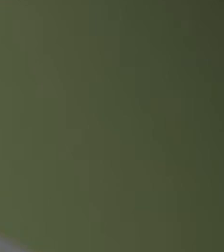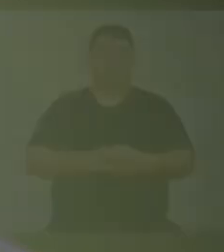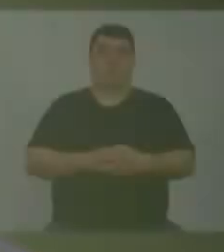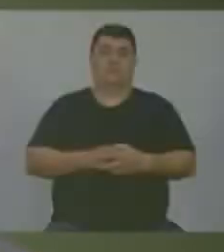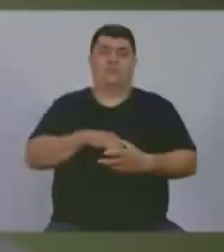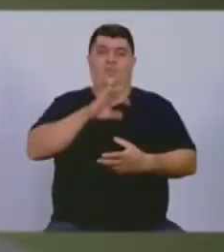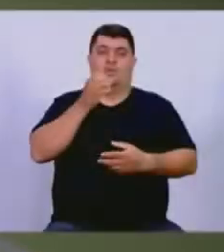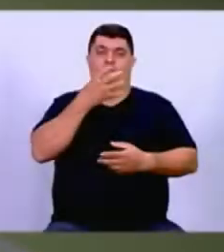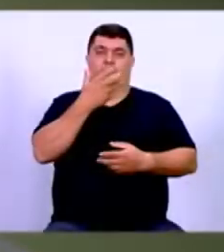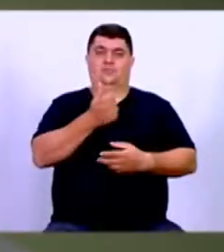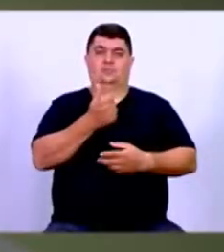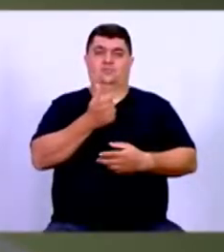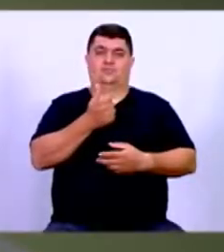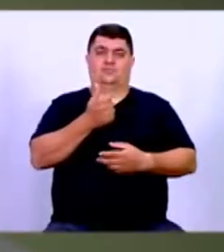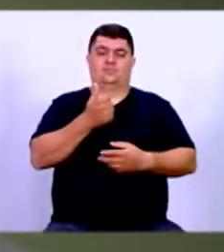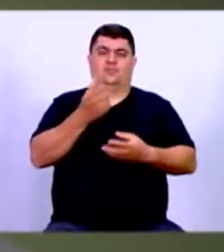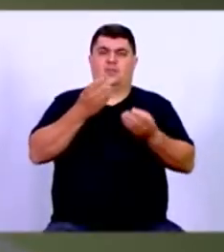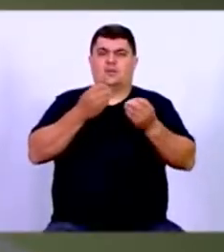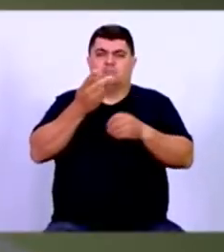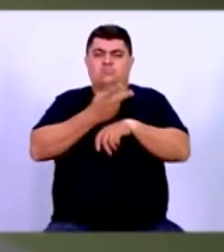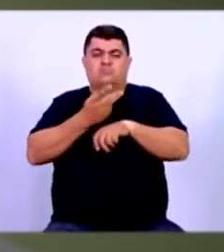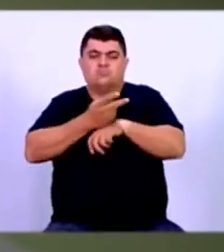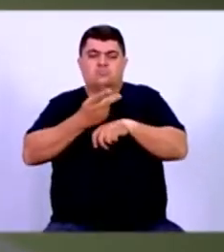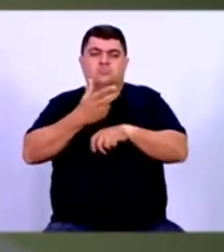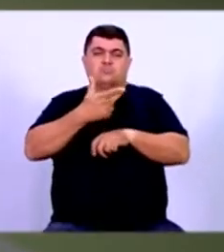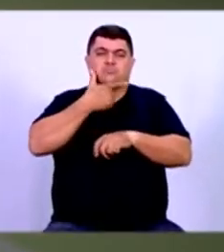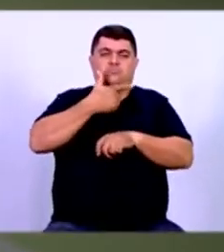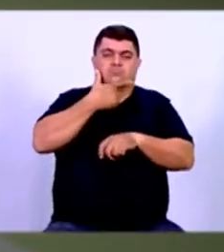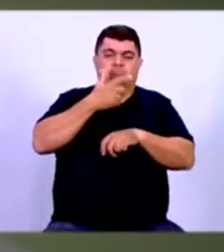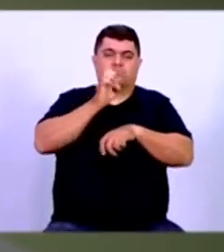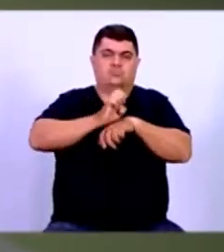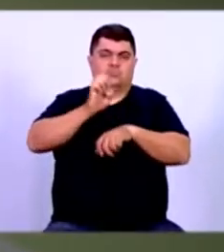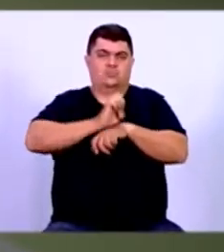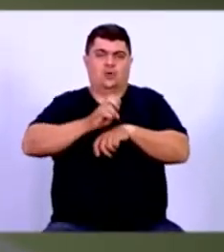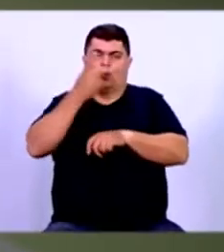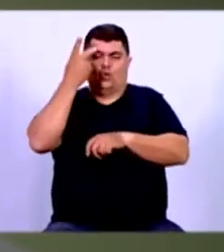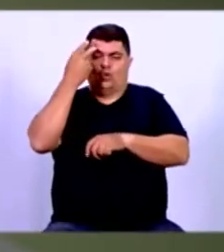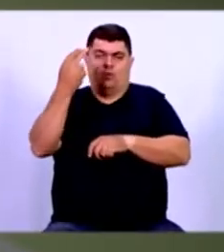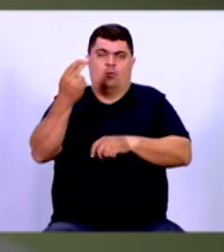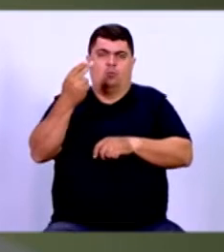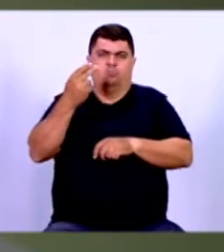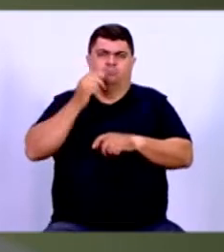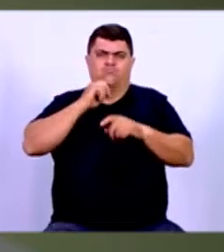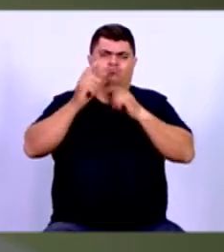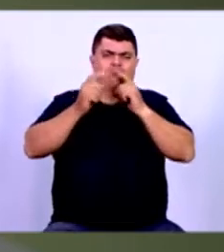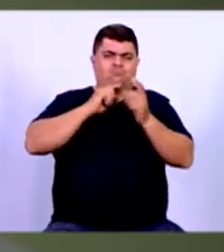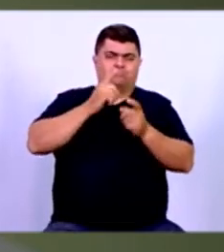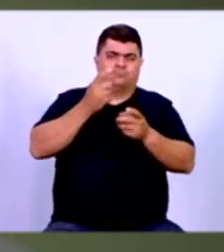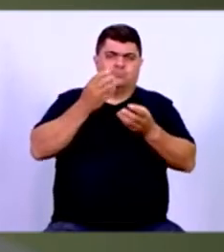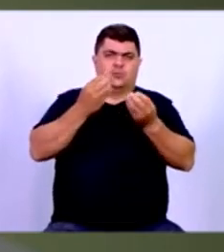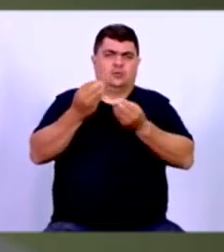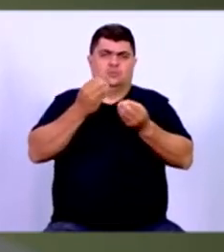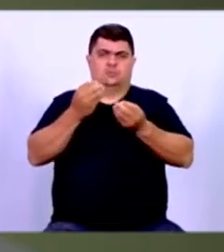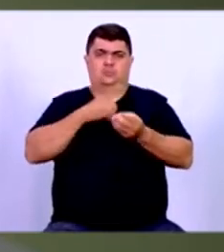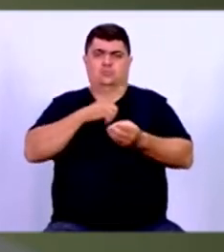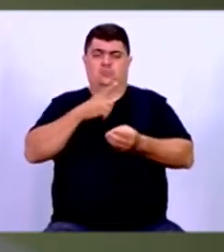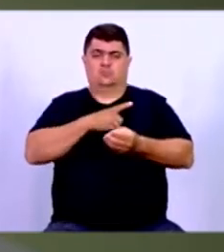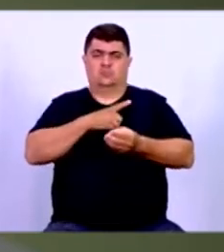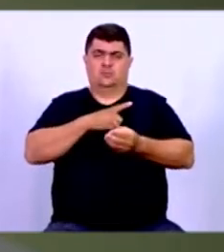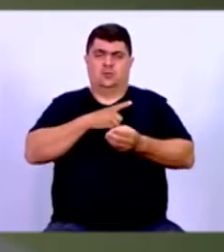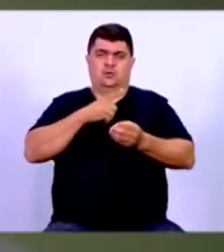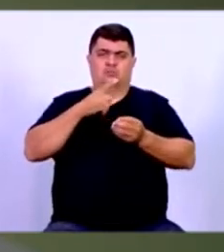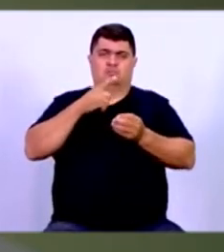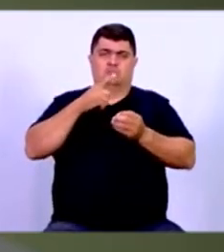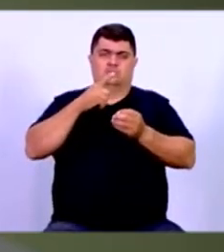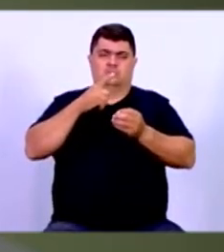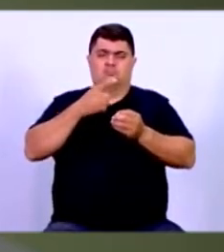Oi, tudo bom? Quando buscamos por alguma vaga de estágio, é natural que surjam algumas dúvidas, como se há demanda para a sua área de